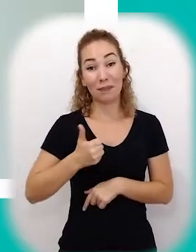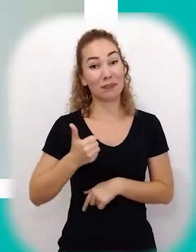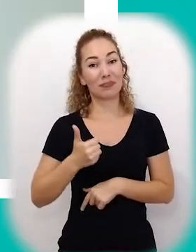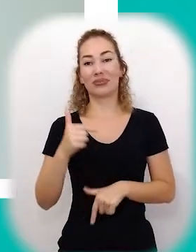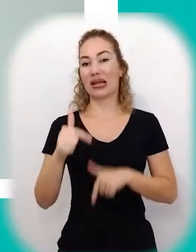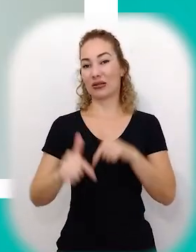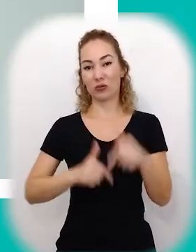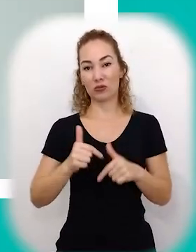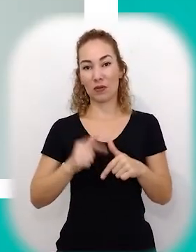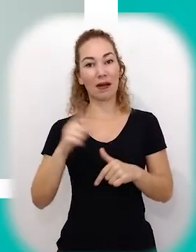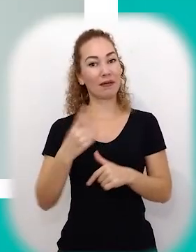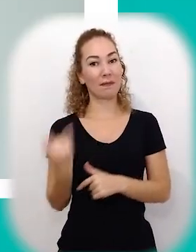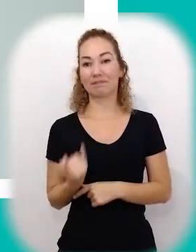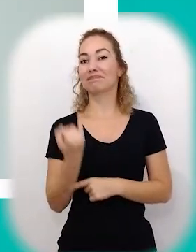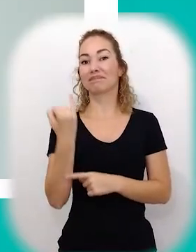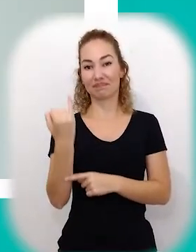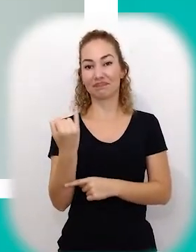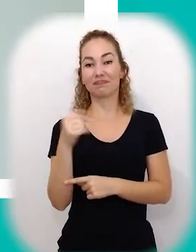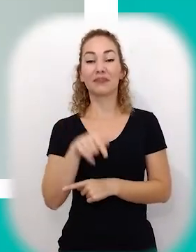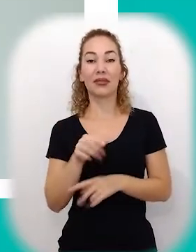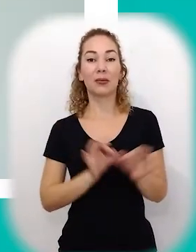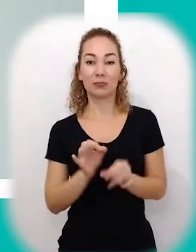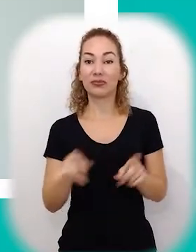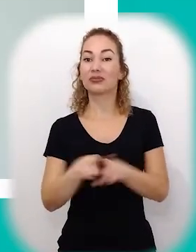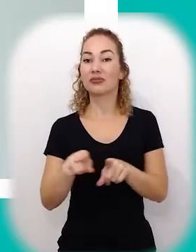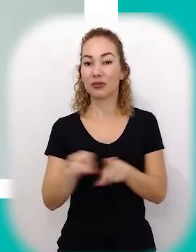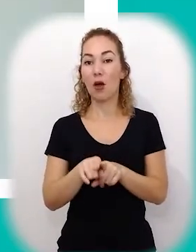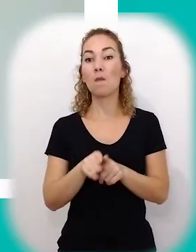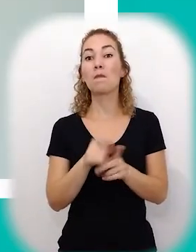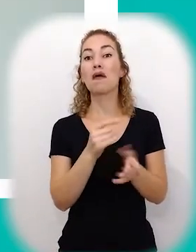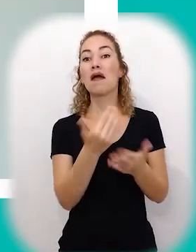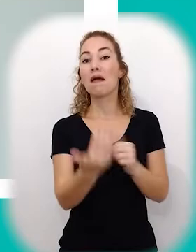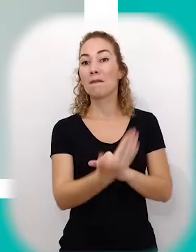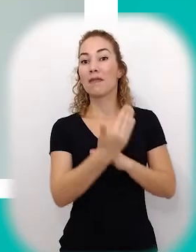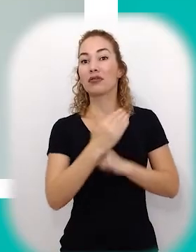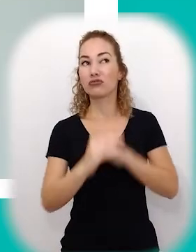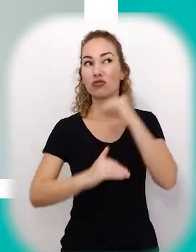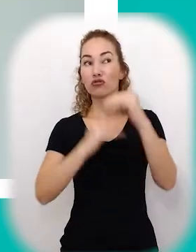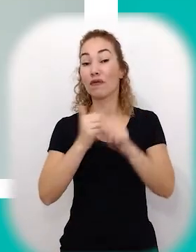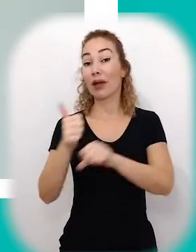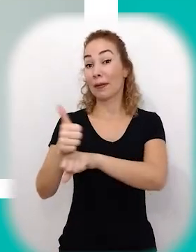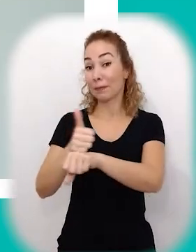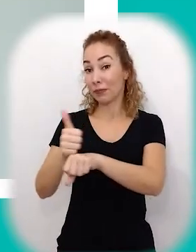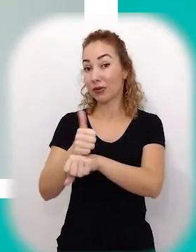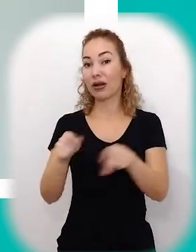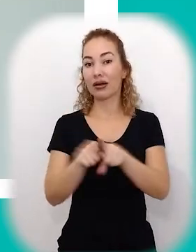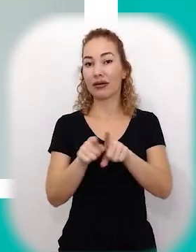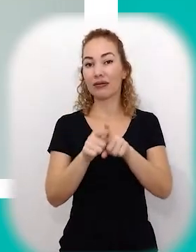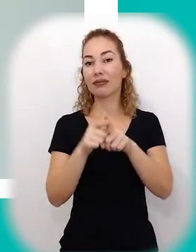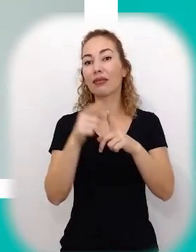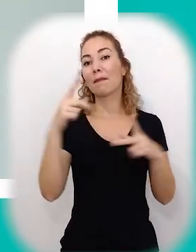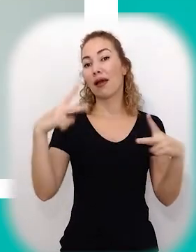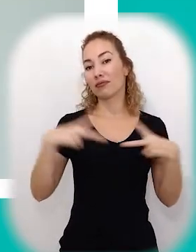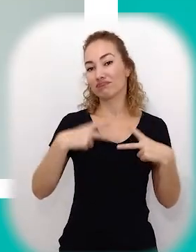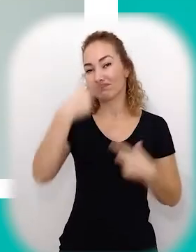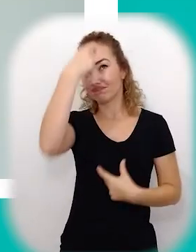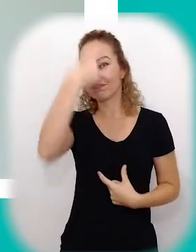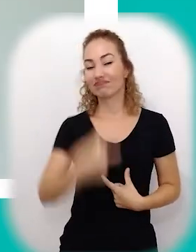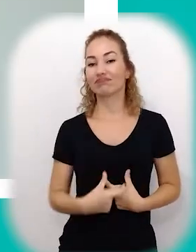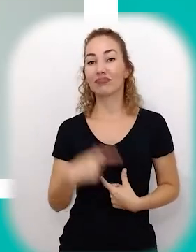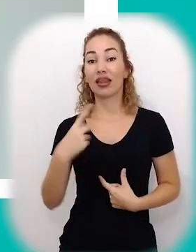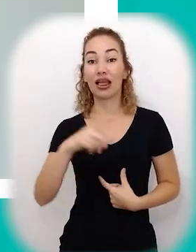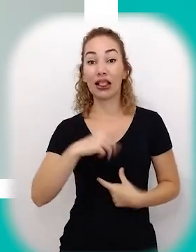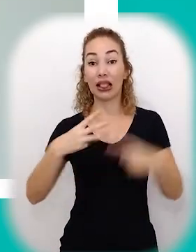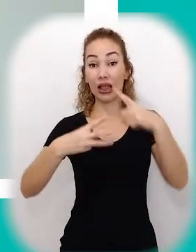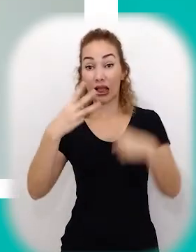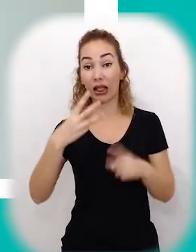que é uma grande coisa. O projeto também me ajuda a me desenvolver tanto profissionalmente como pessoalmente. Nele